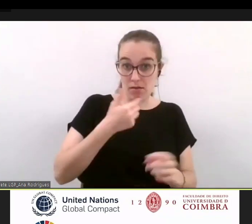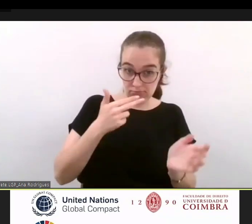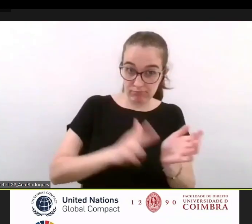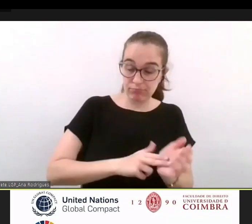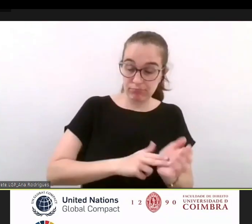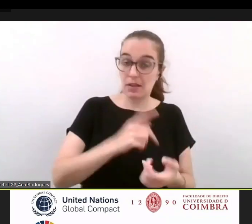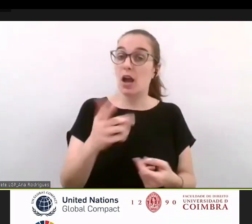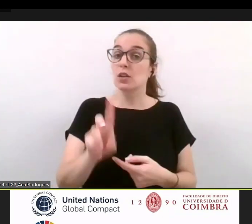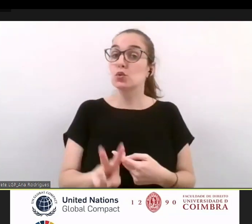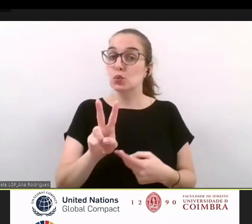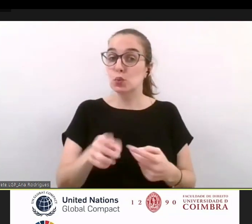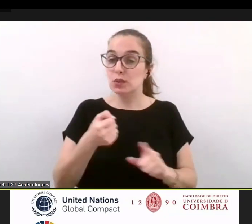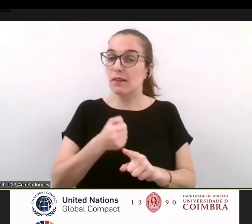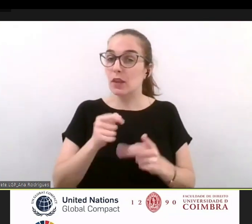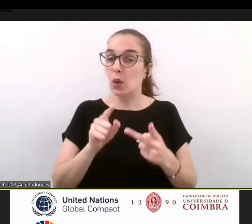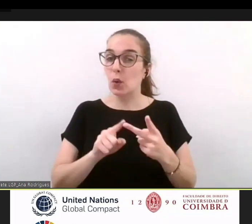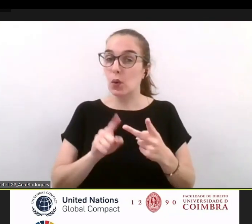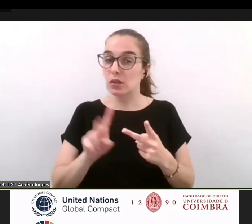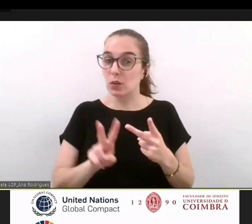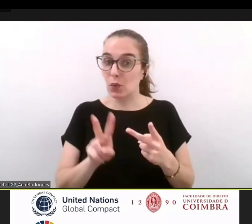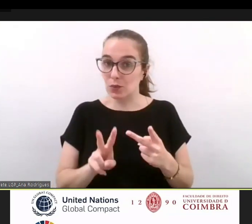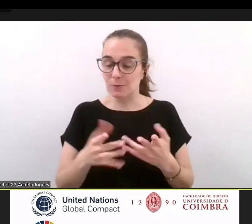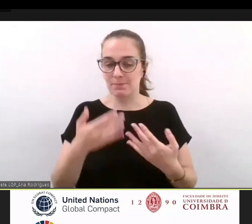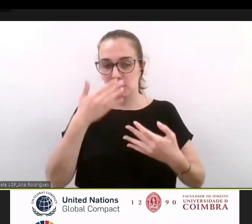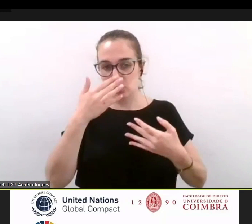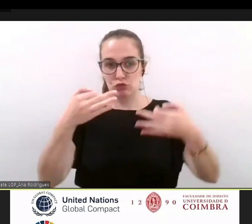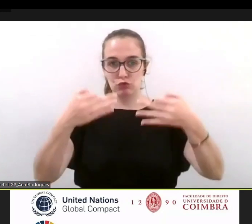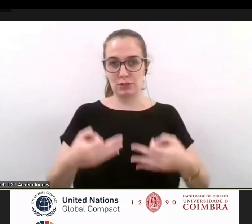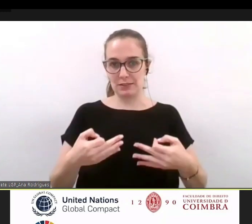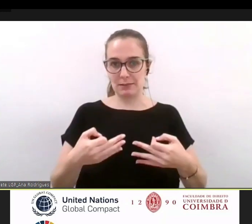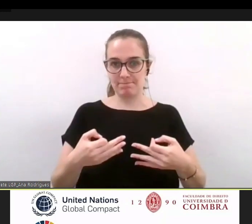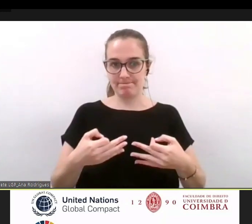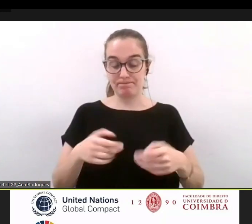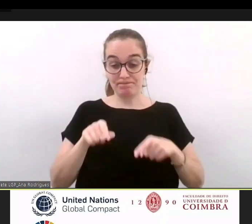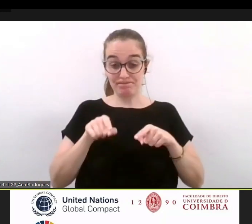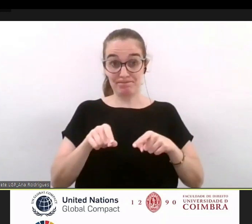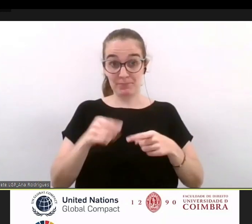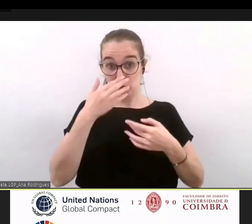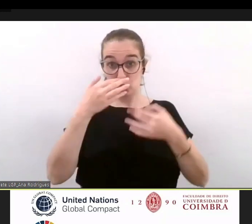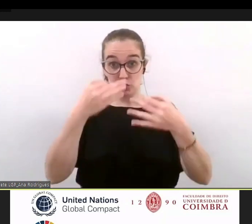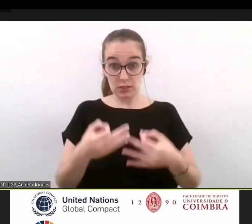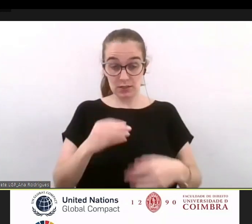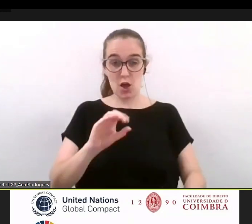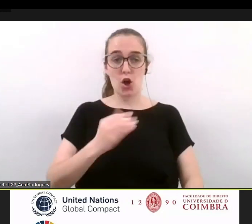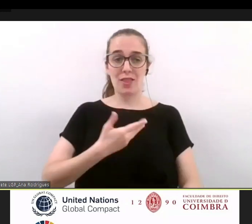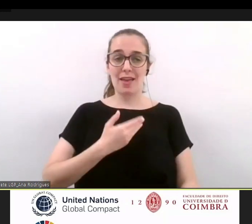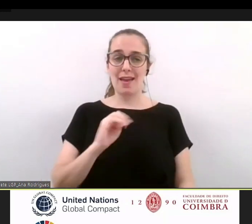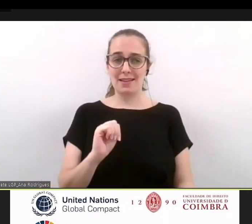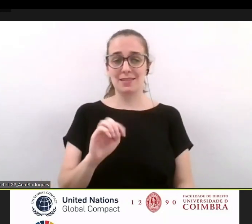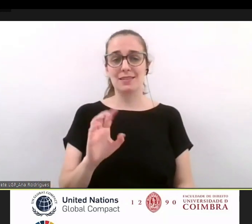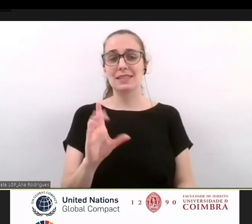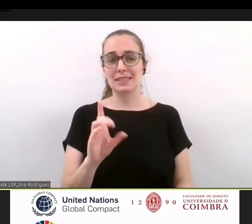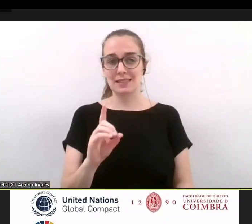e discutir é o objetivo da justiça. É que este ODS 16,